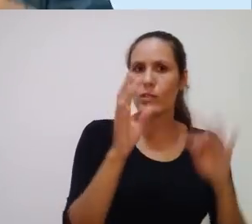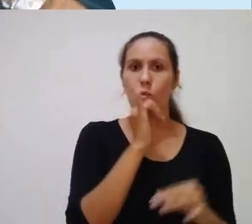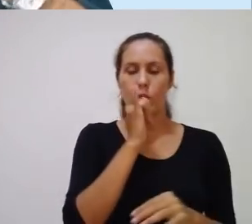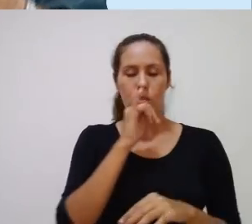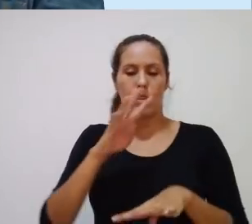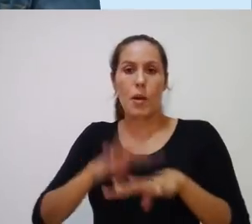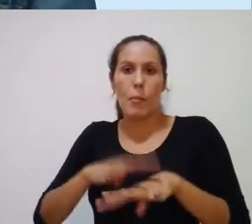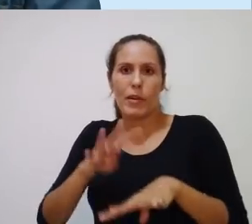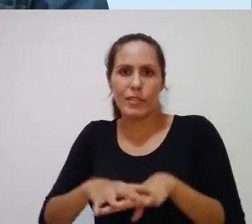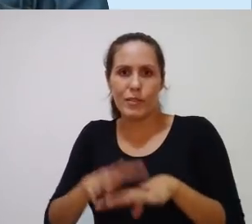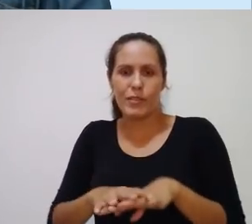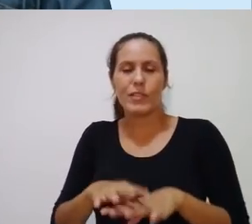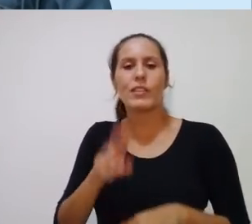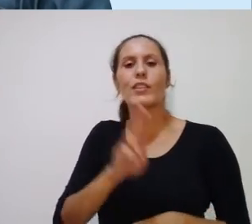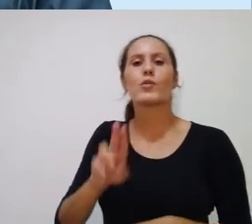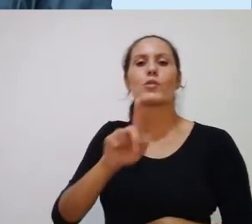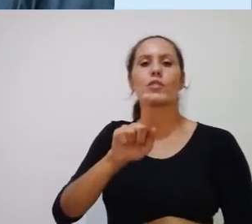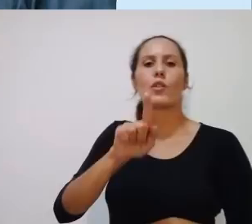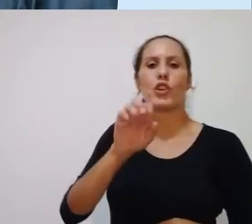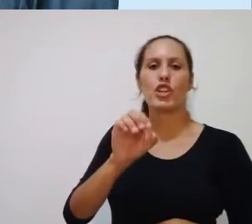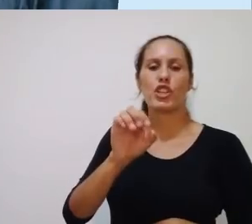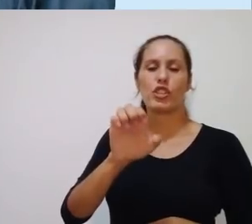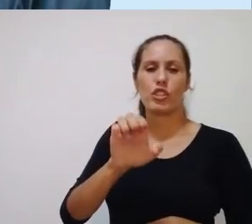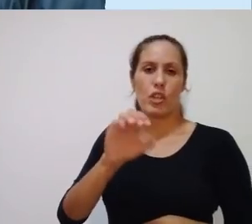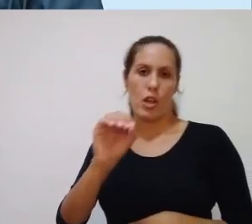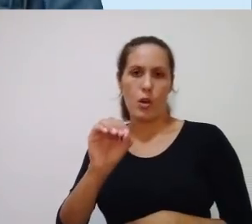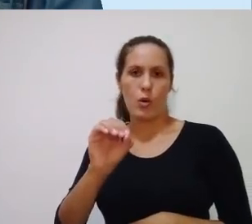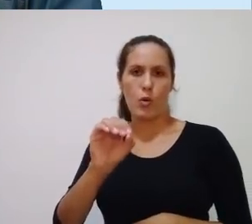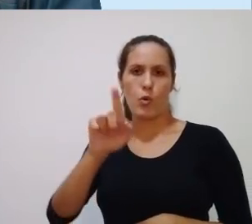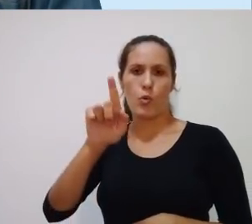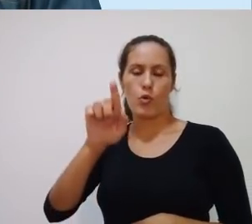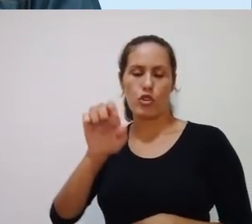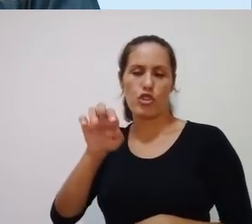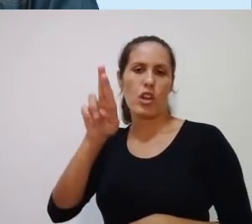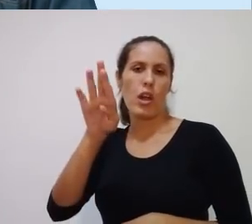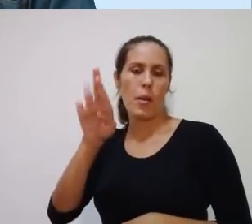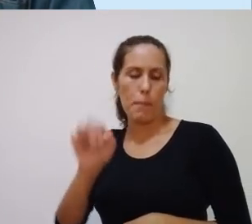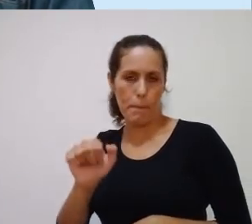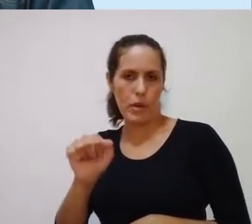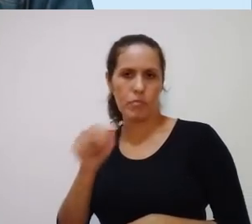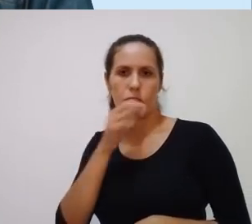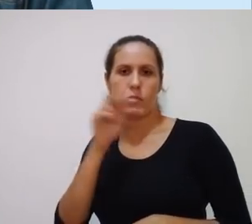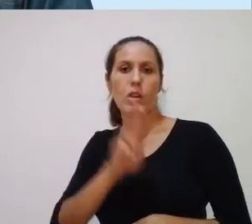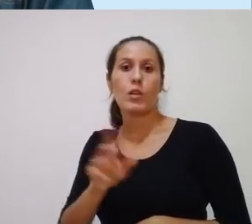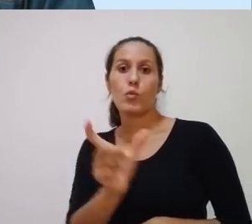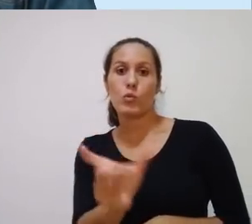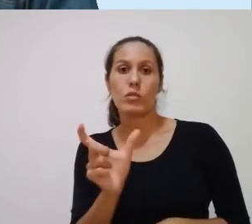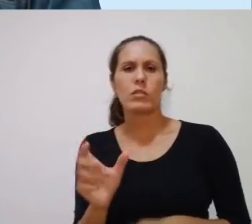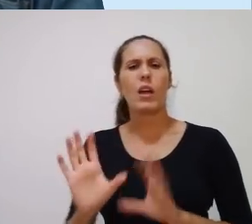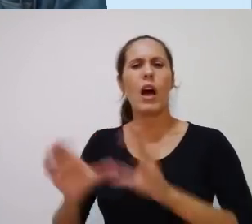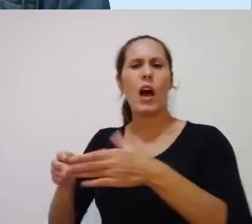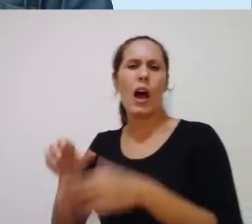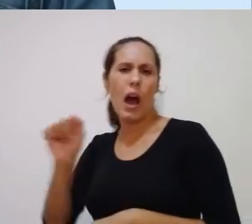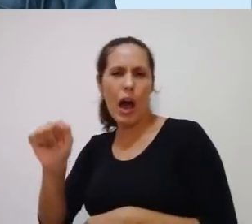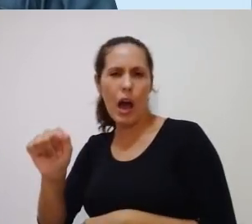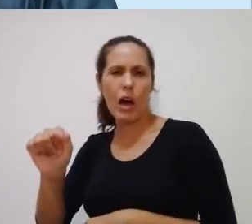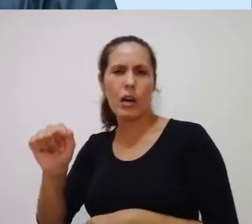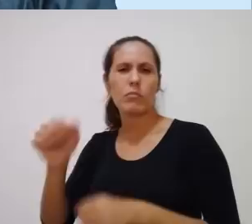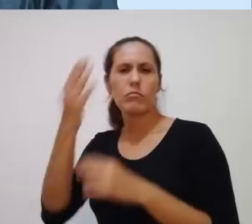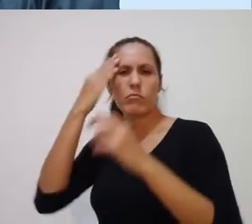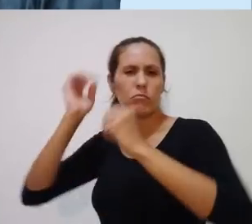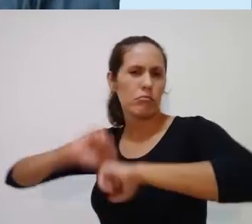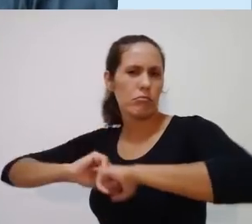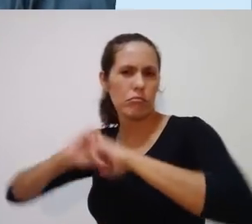GeoGebra, então ele vai analisar com a turma A se aquele conhecimento ficou bem explicado ou se teve uma relevância